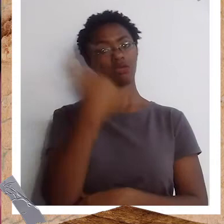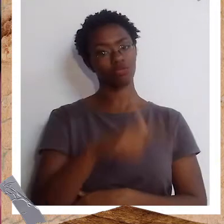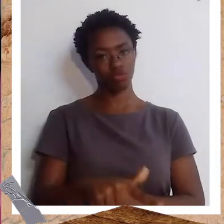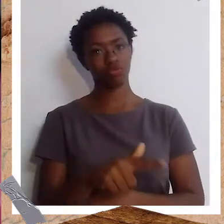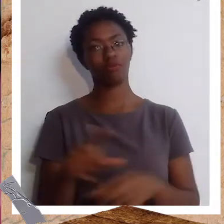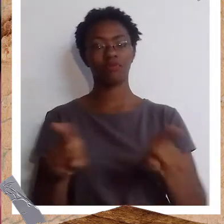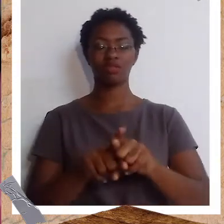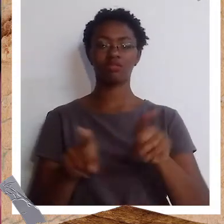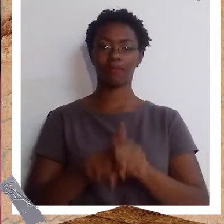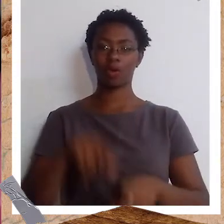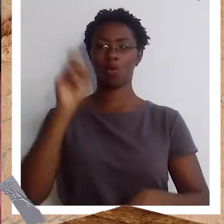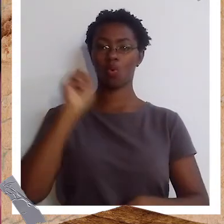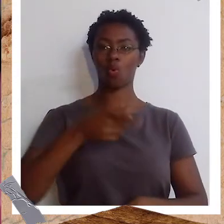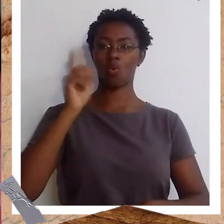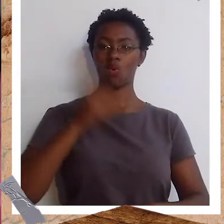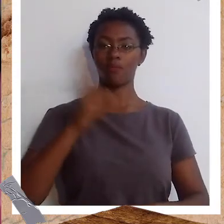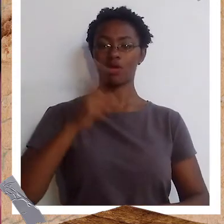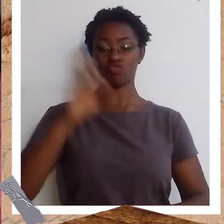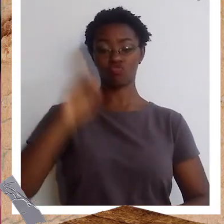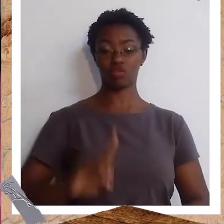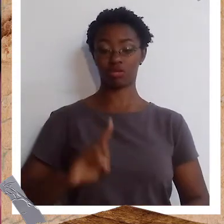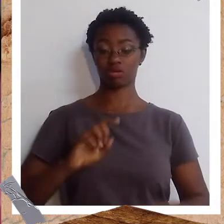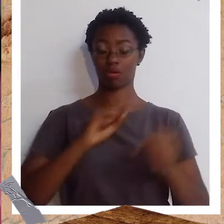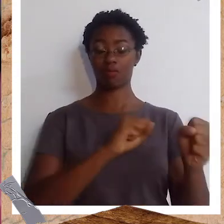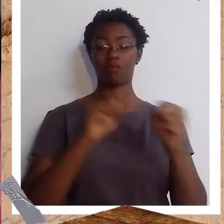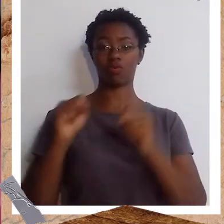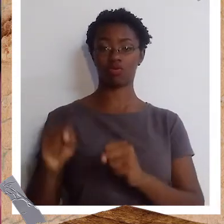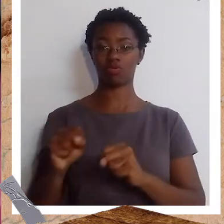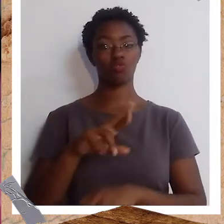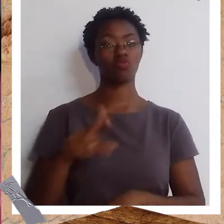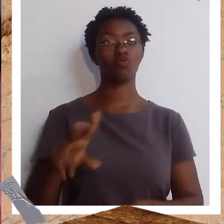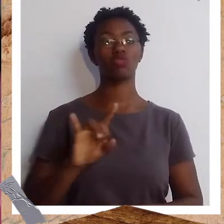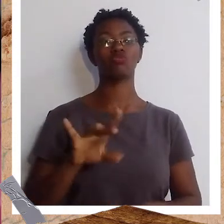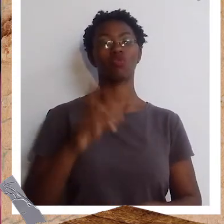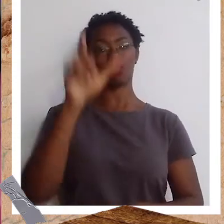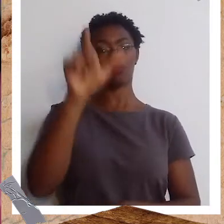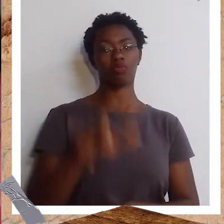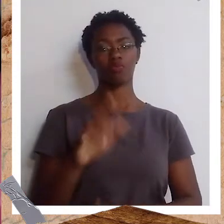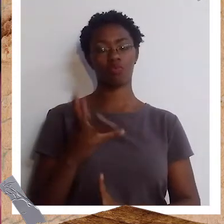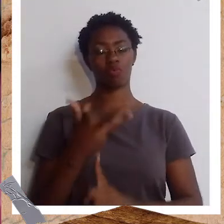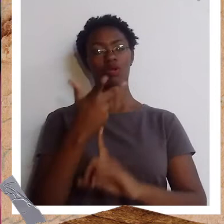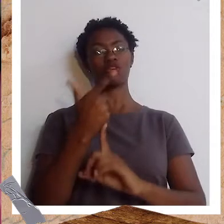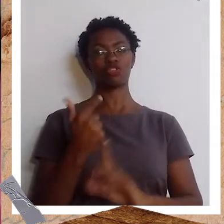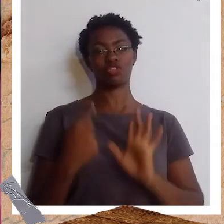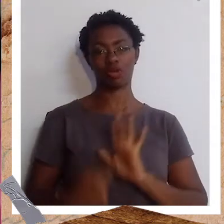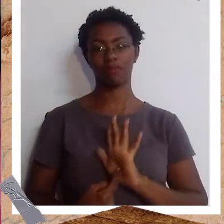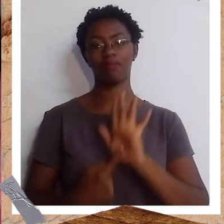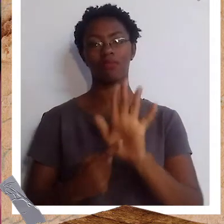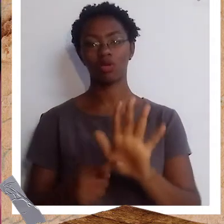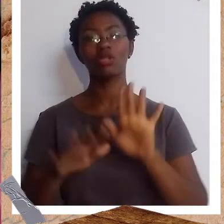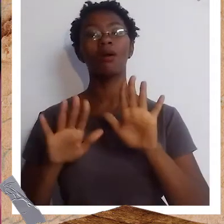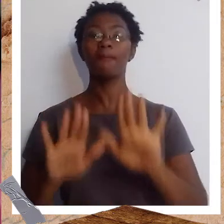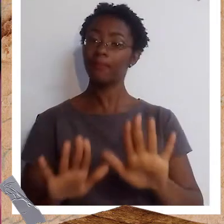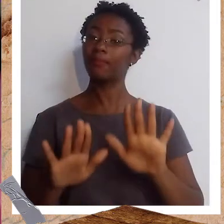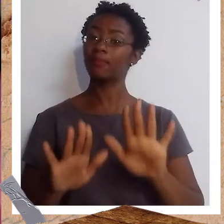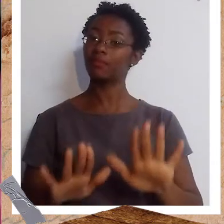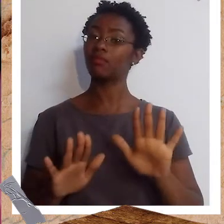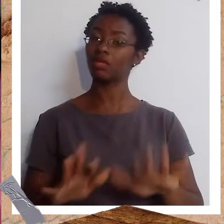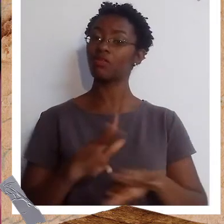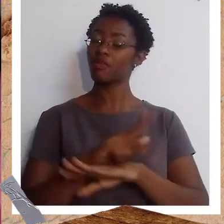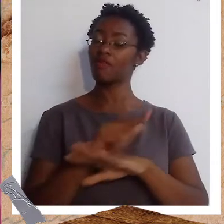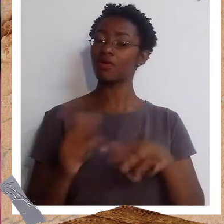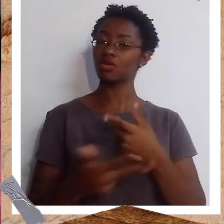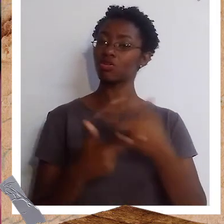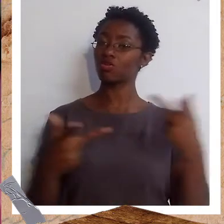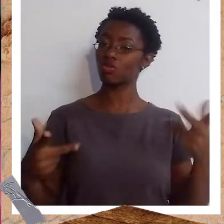posições de comando, de direção e poder, não só na posição do artista que é exibido. Então, eu acho que são questões que atravessam